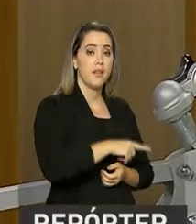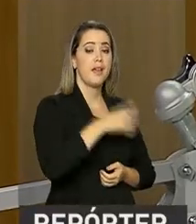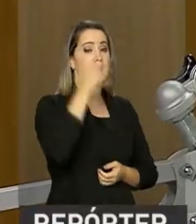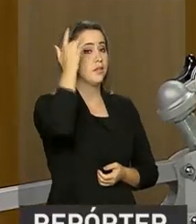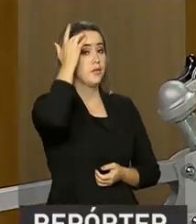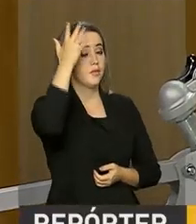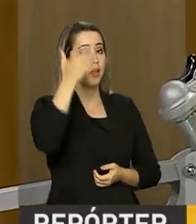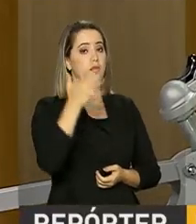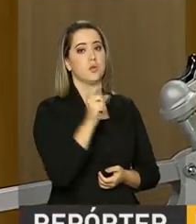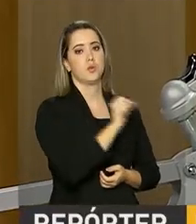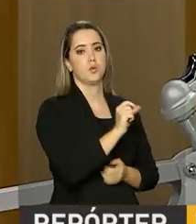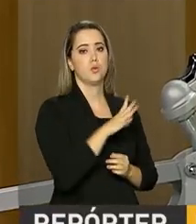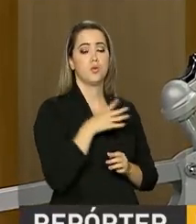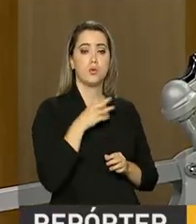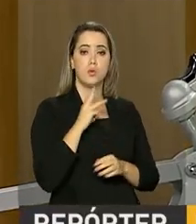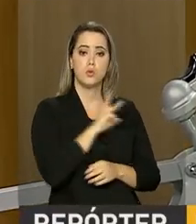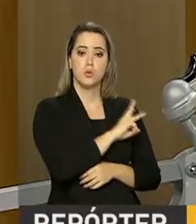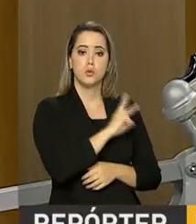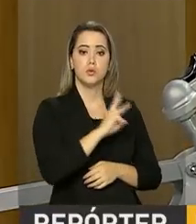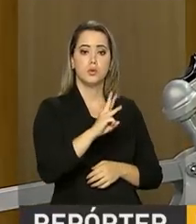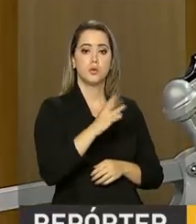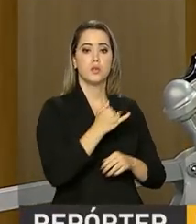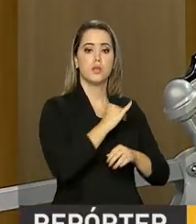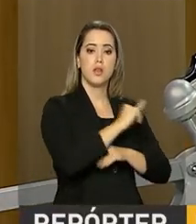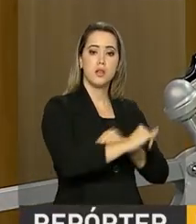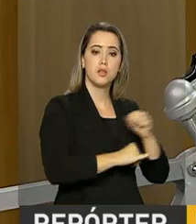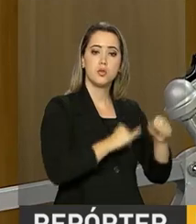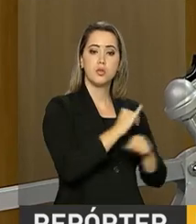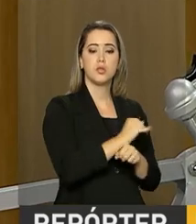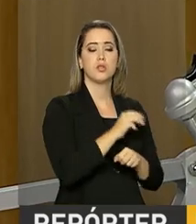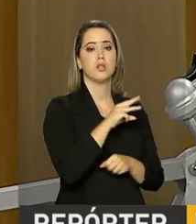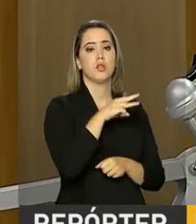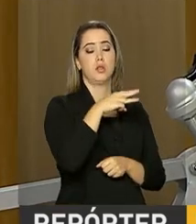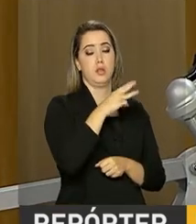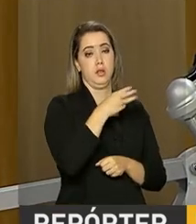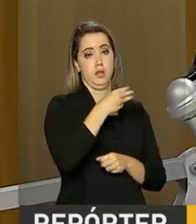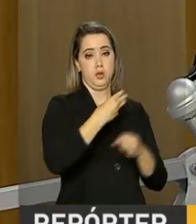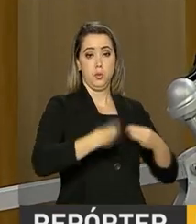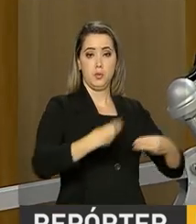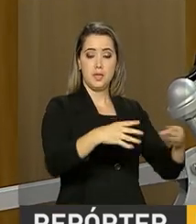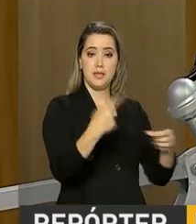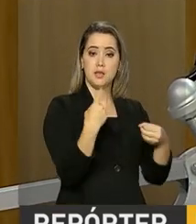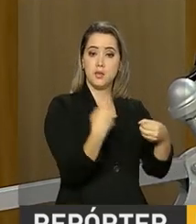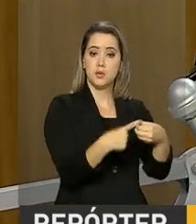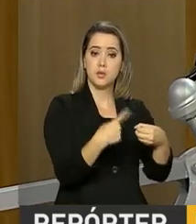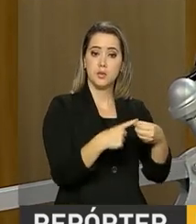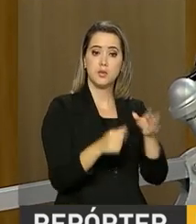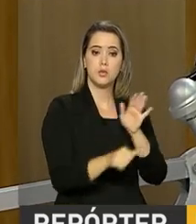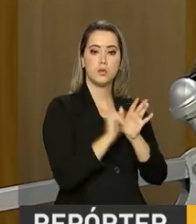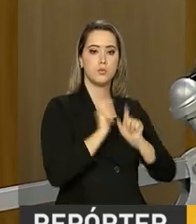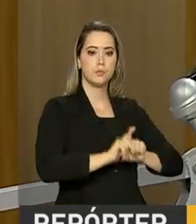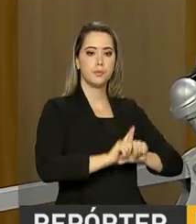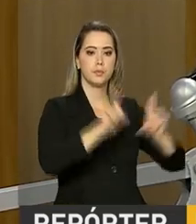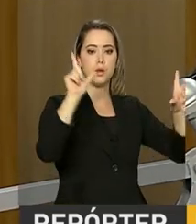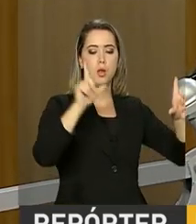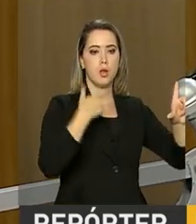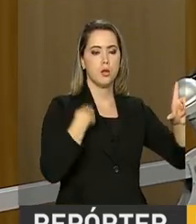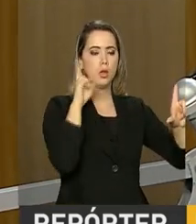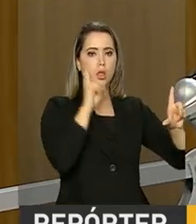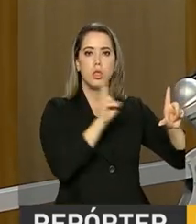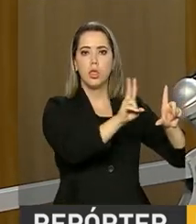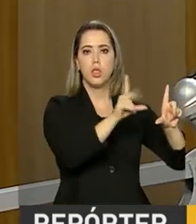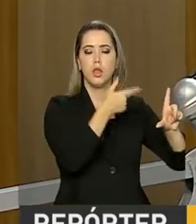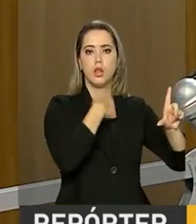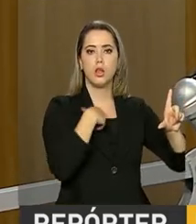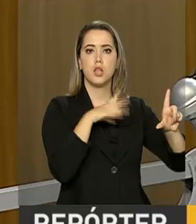Glaucia. No site do Ministério das Cidades, na primeira página, se abrir na primeira página, tem um banner